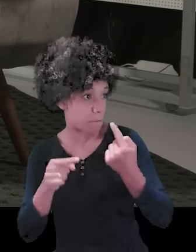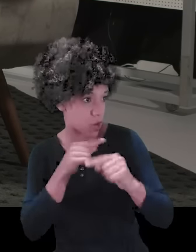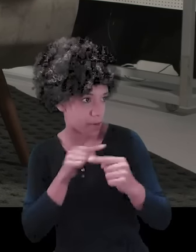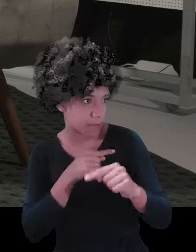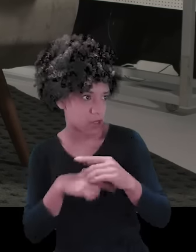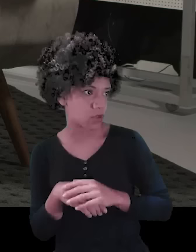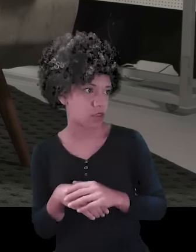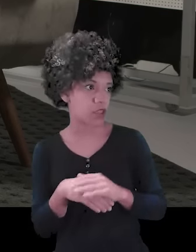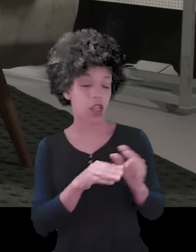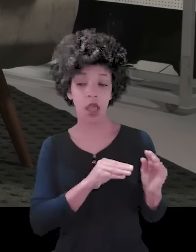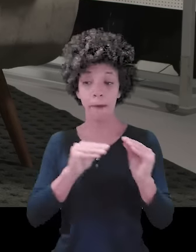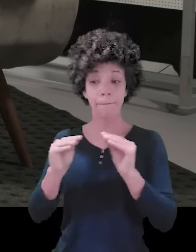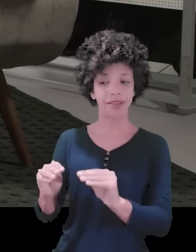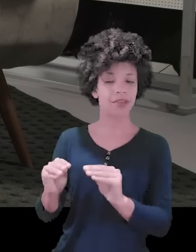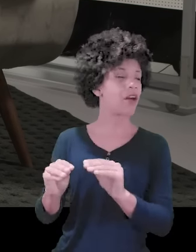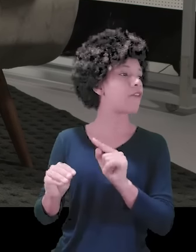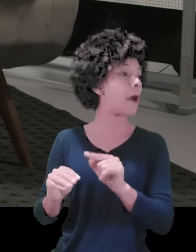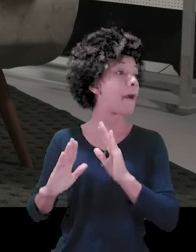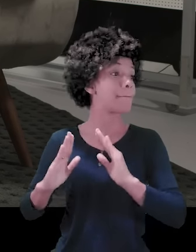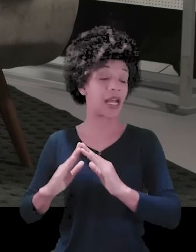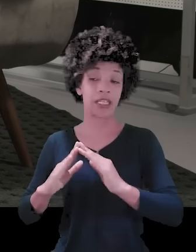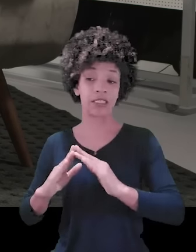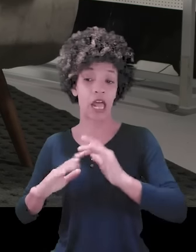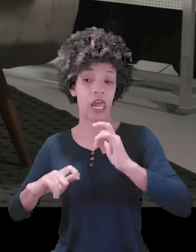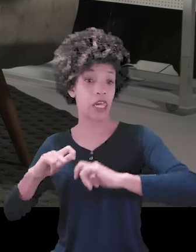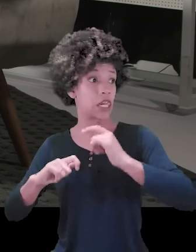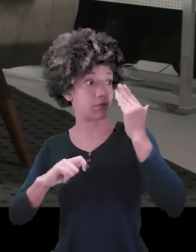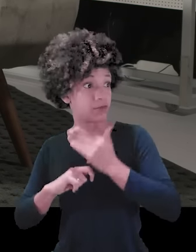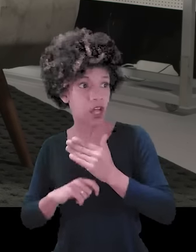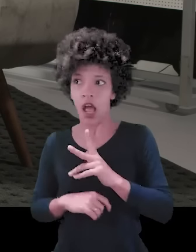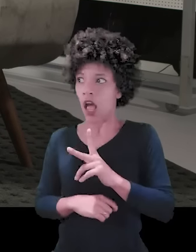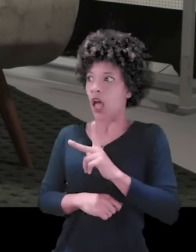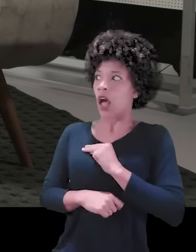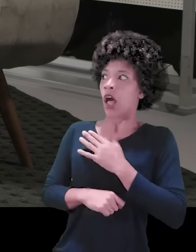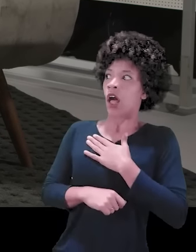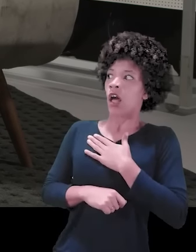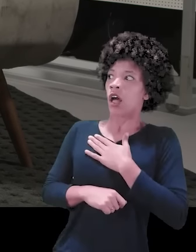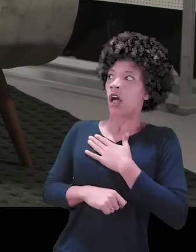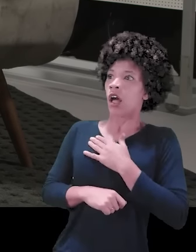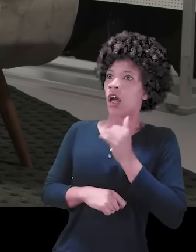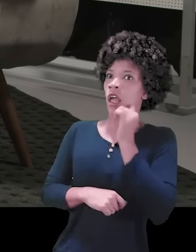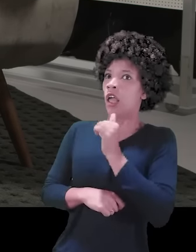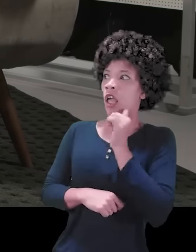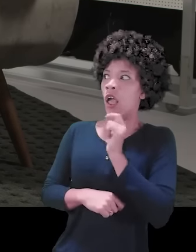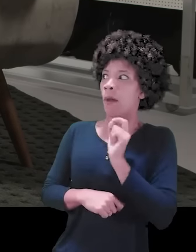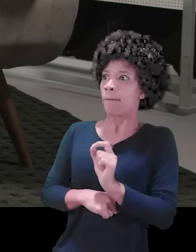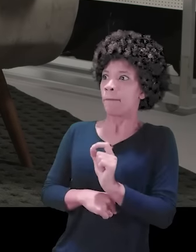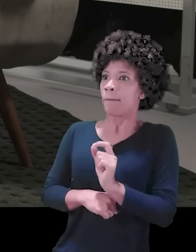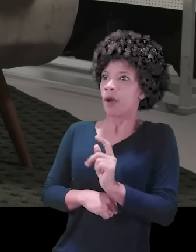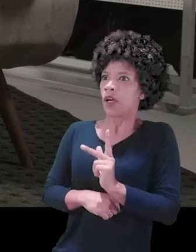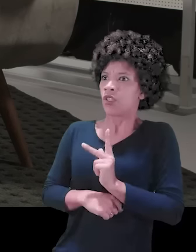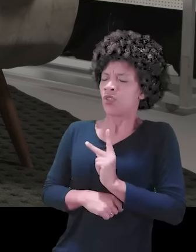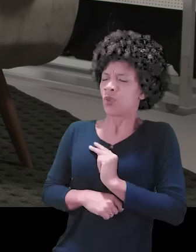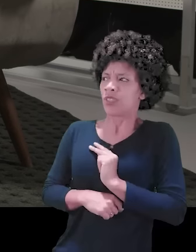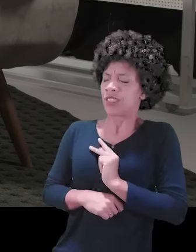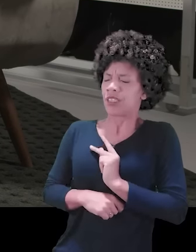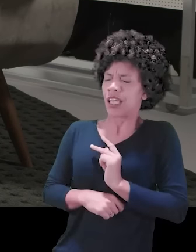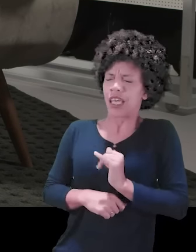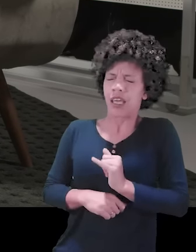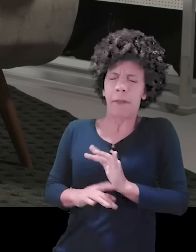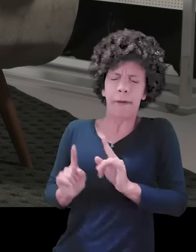Vou te mandar um para casa de prostituição e a menina não nossa que cagada